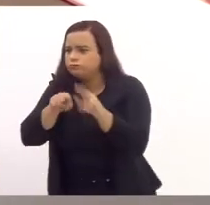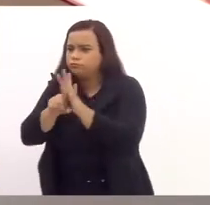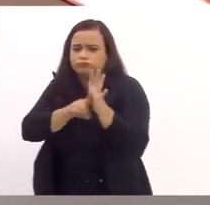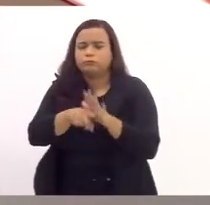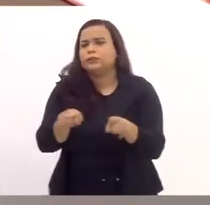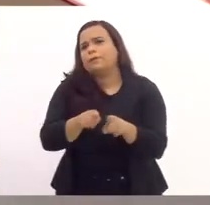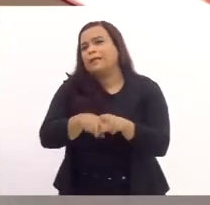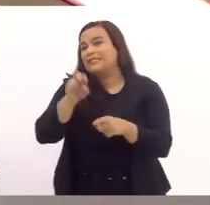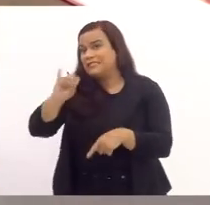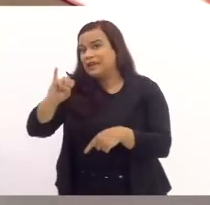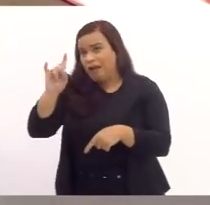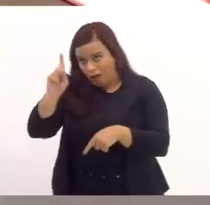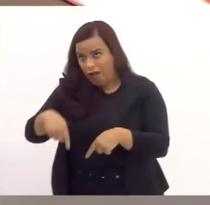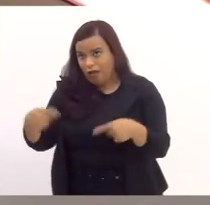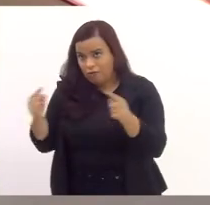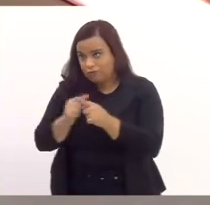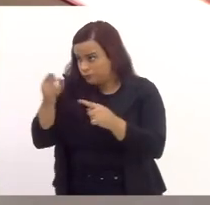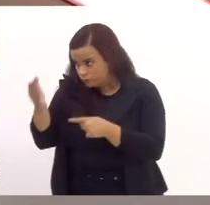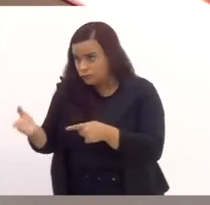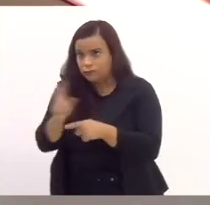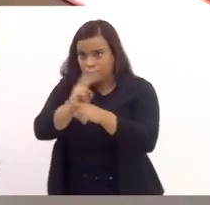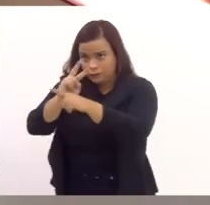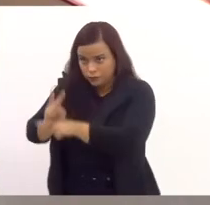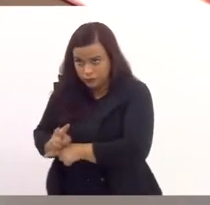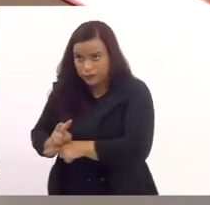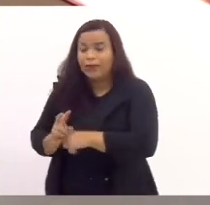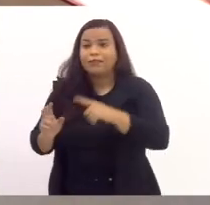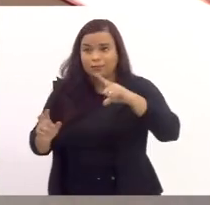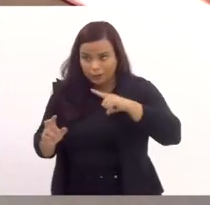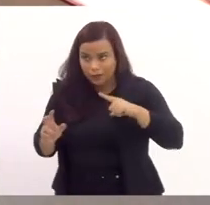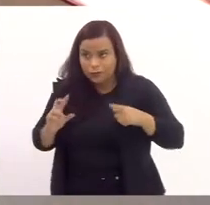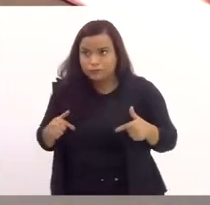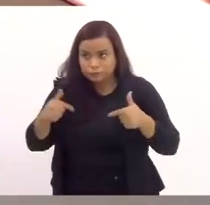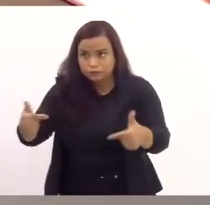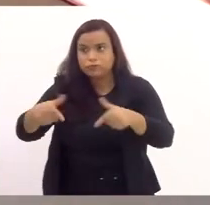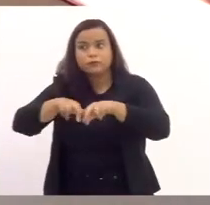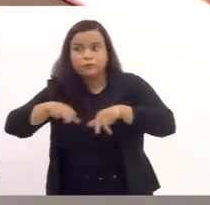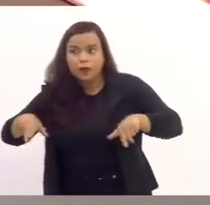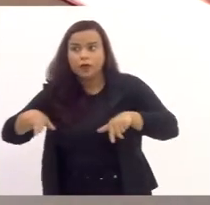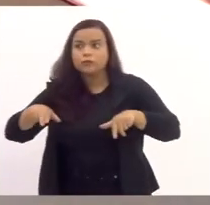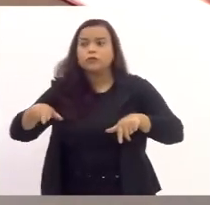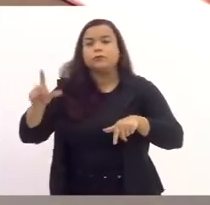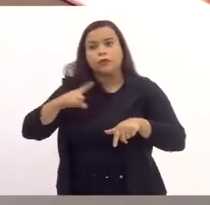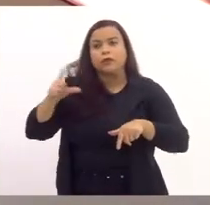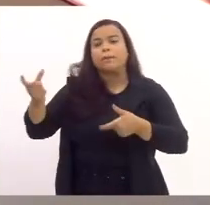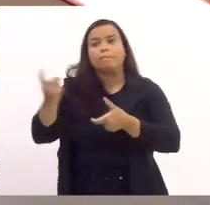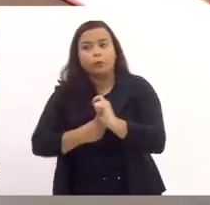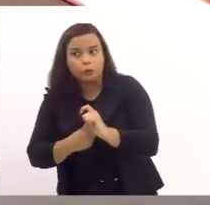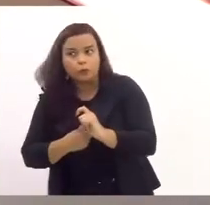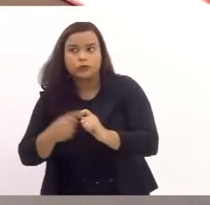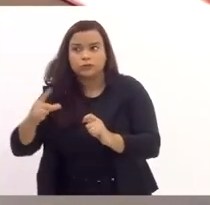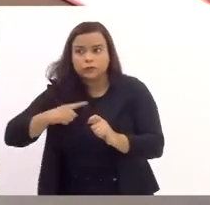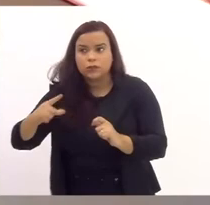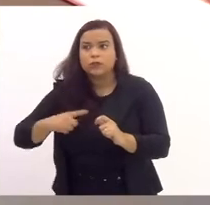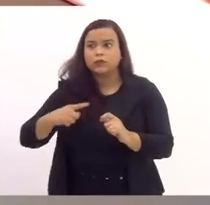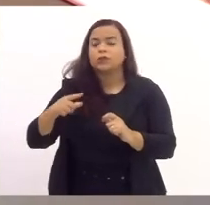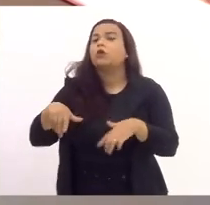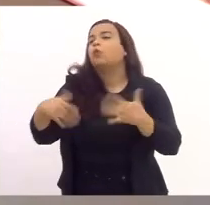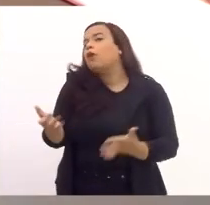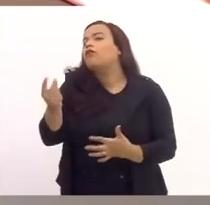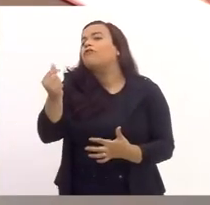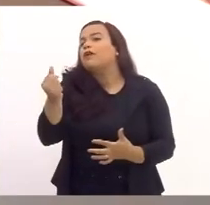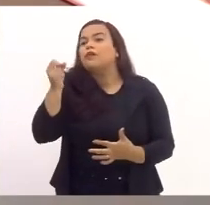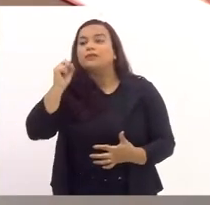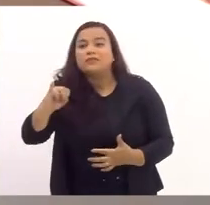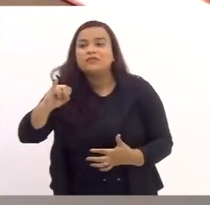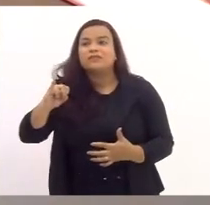sim, se já há procedimentos ou procedimentos instaurados, multas aplicadas, qual seria o valor dessa